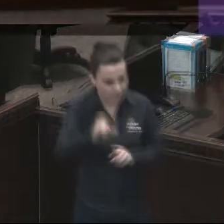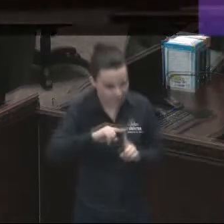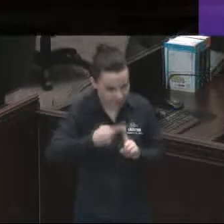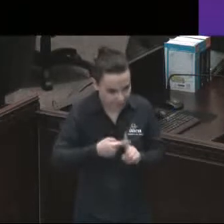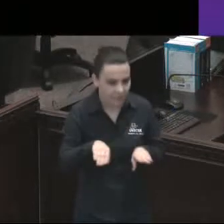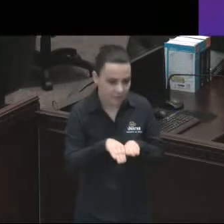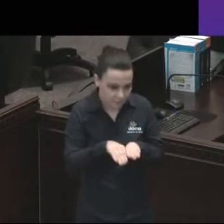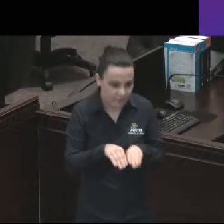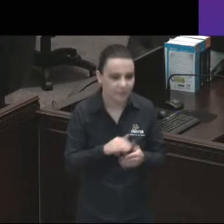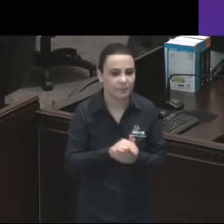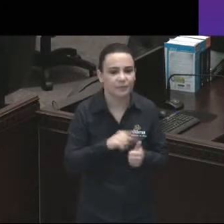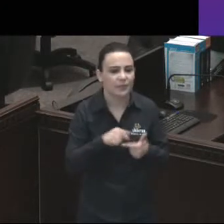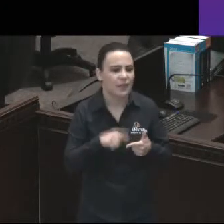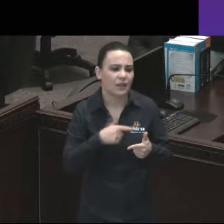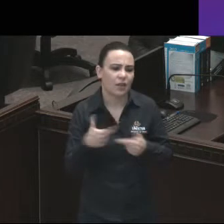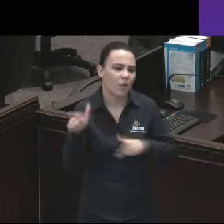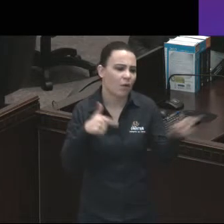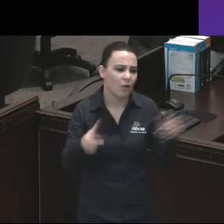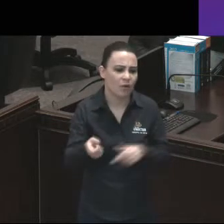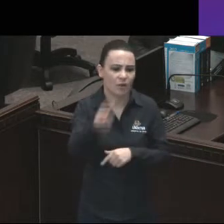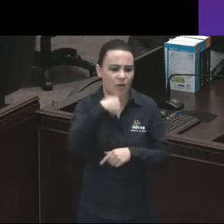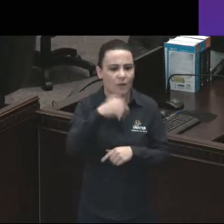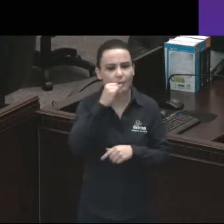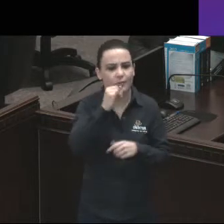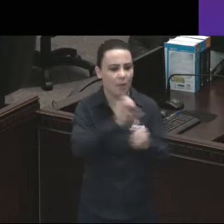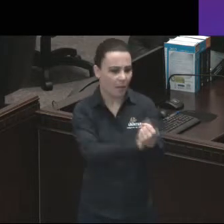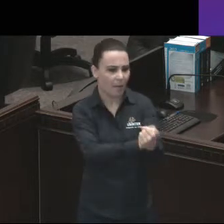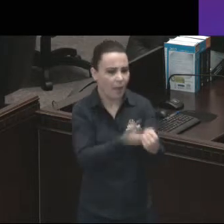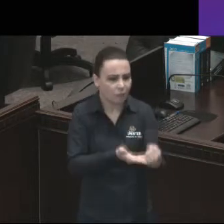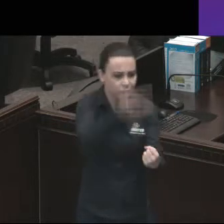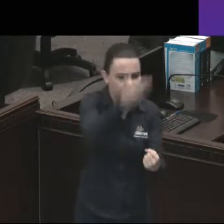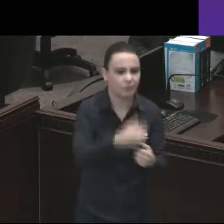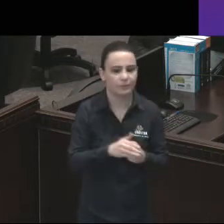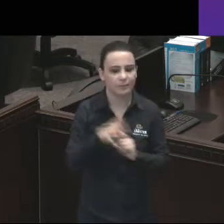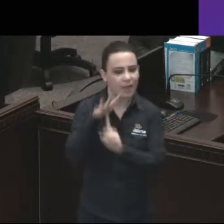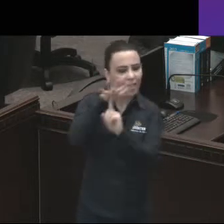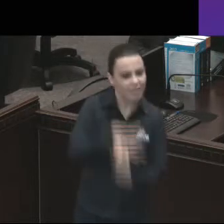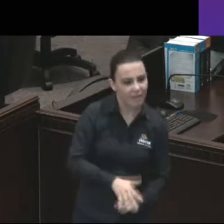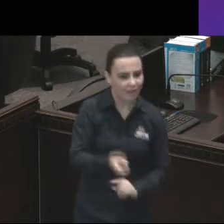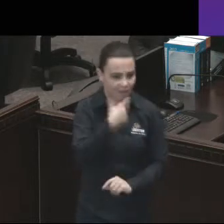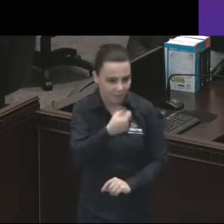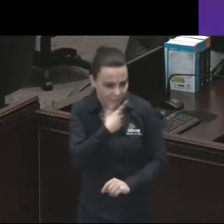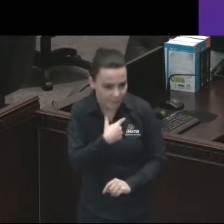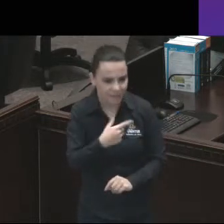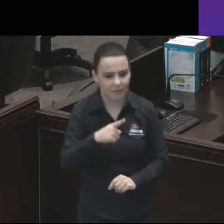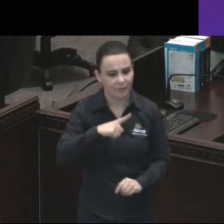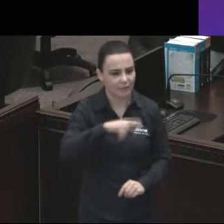vai sequência de drogas, beta-bloqueadores, que são usados para pressão arterial, antidepressivos, antineoplásicos, e